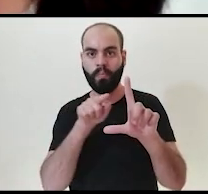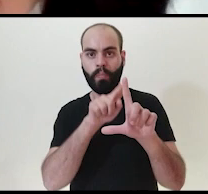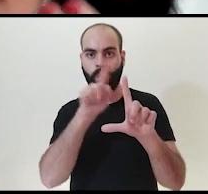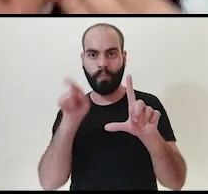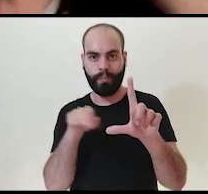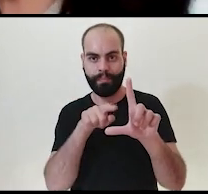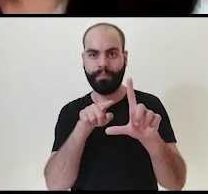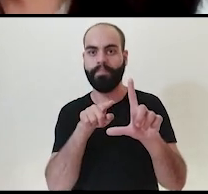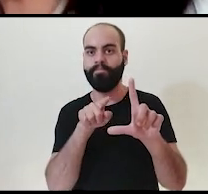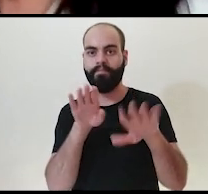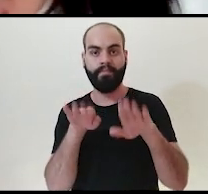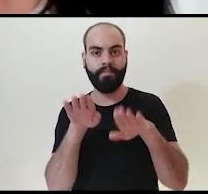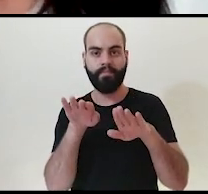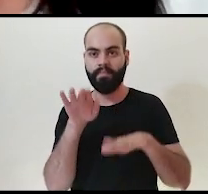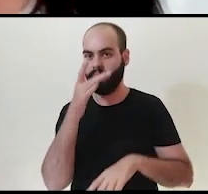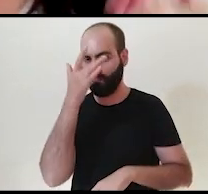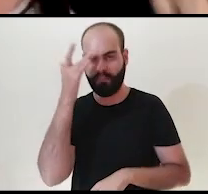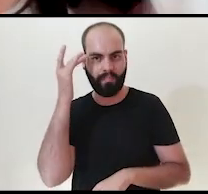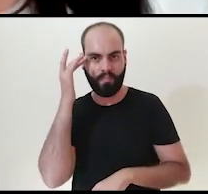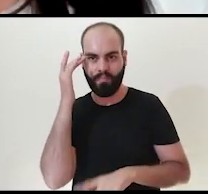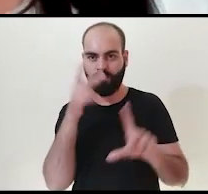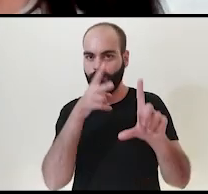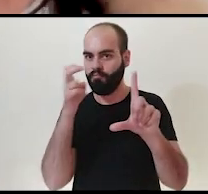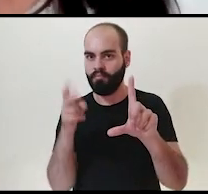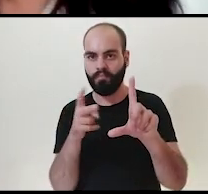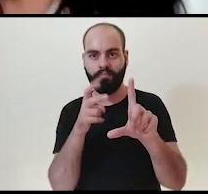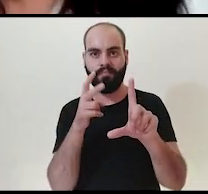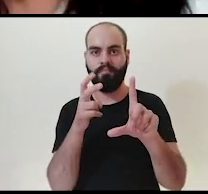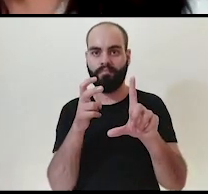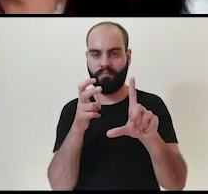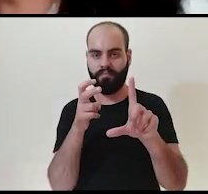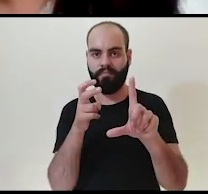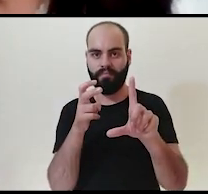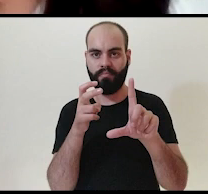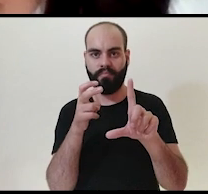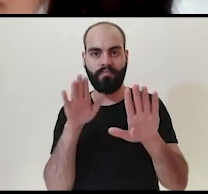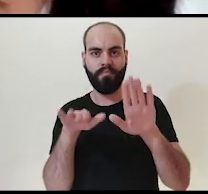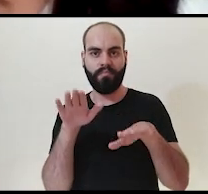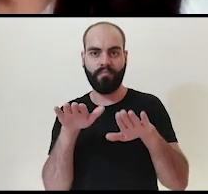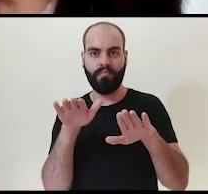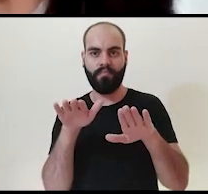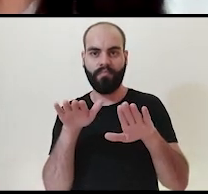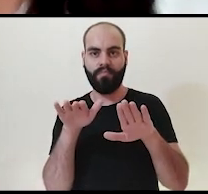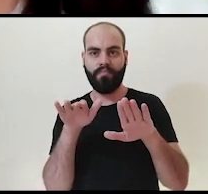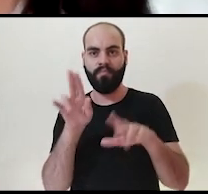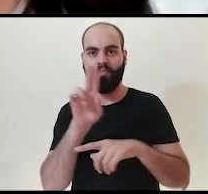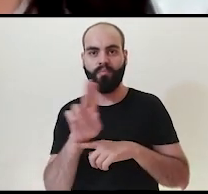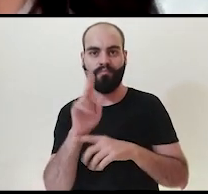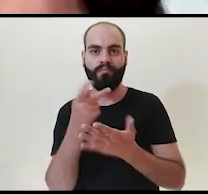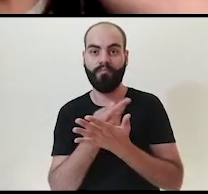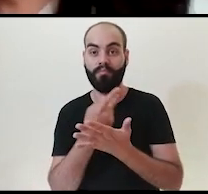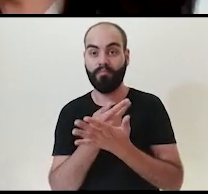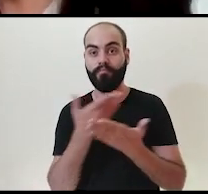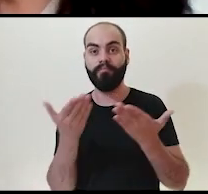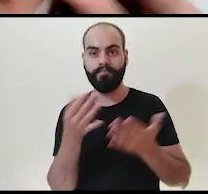uma percepção mais apurada das cores, pode acabar fazendo uso errado. Então, eu acho que eu